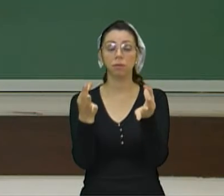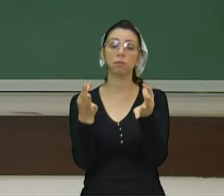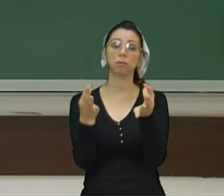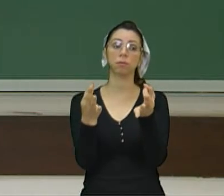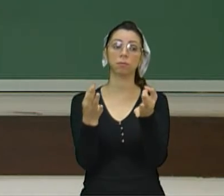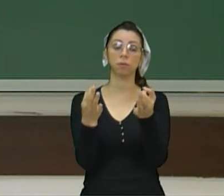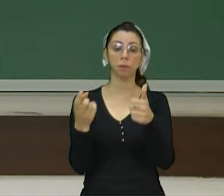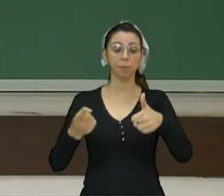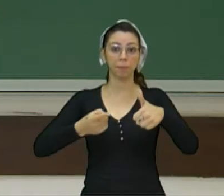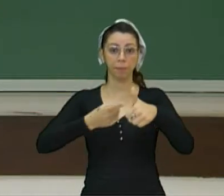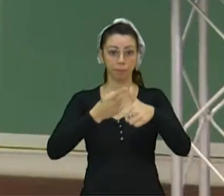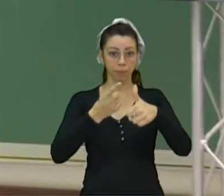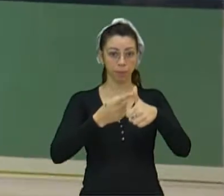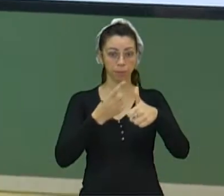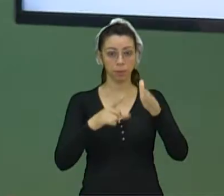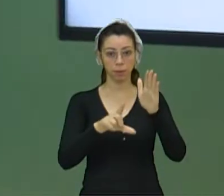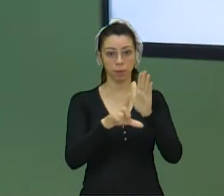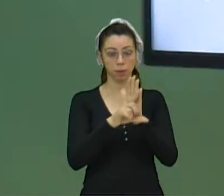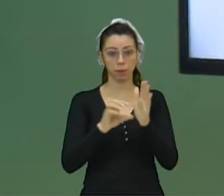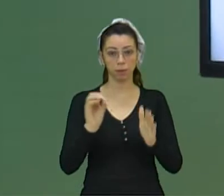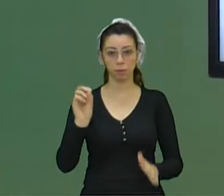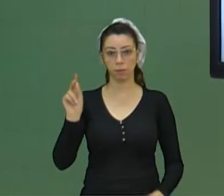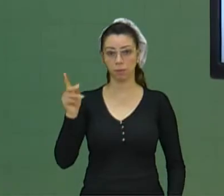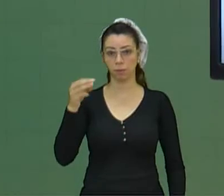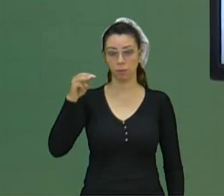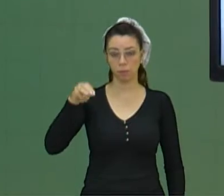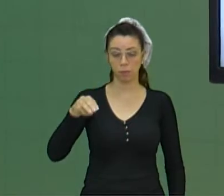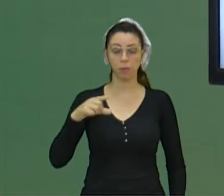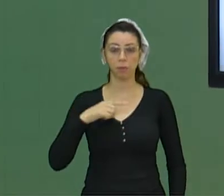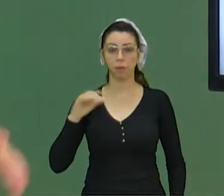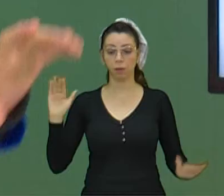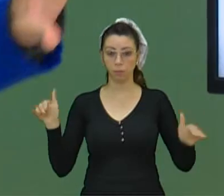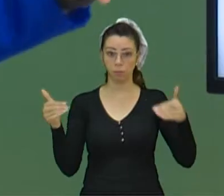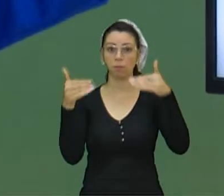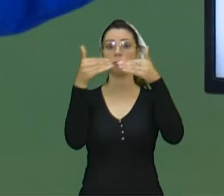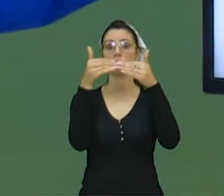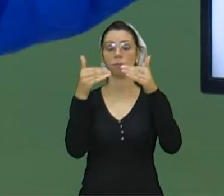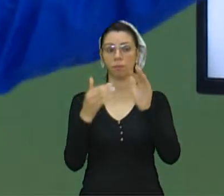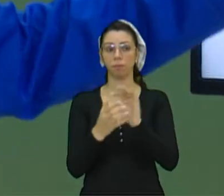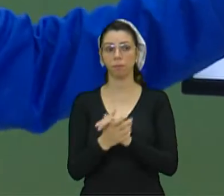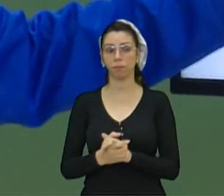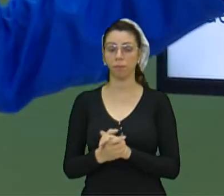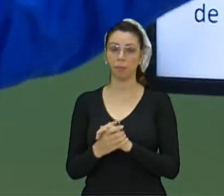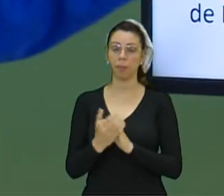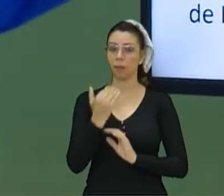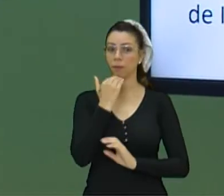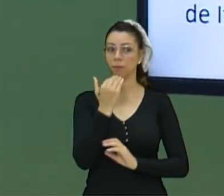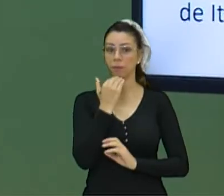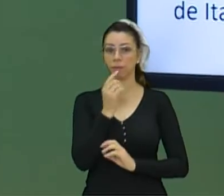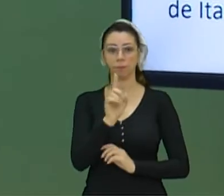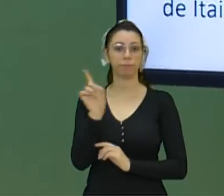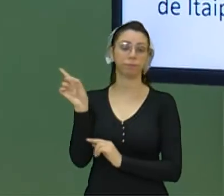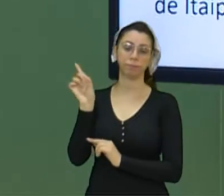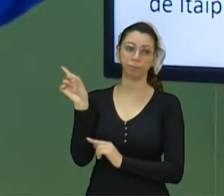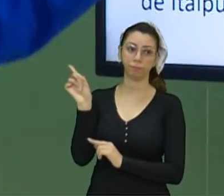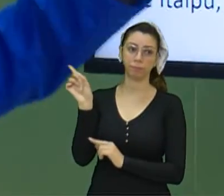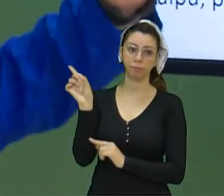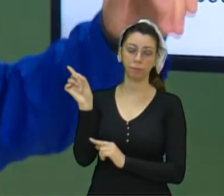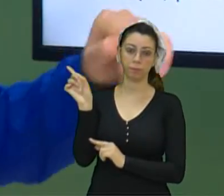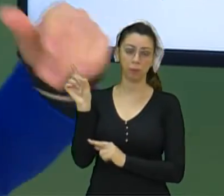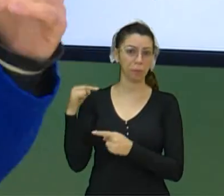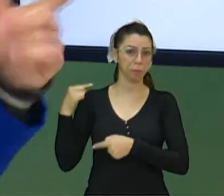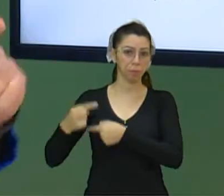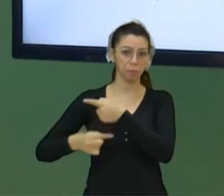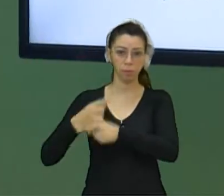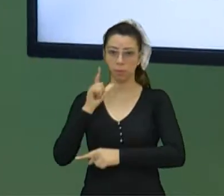para a primeira lei de Ohm, que existe a proporção aqui, né? Não tem nada a ver com essa questão aqui das